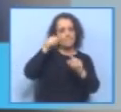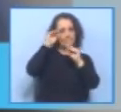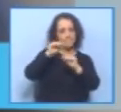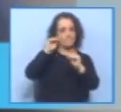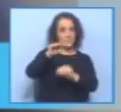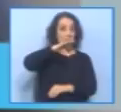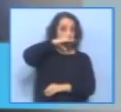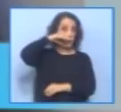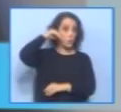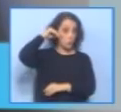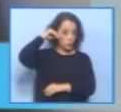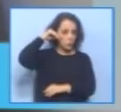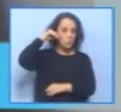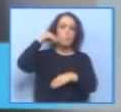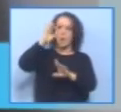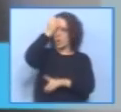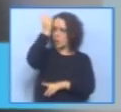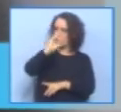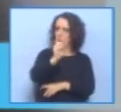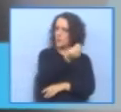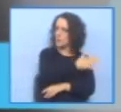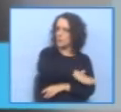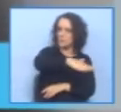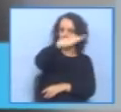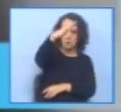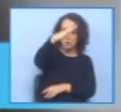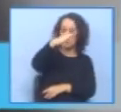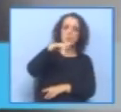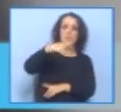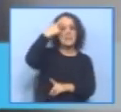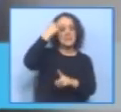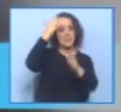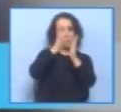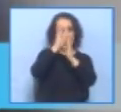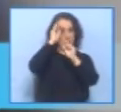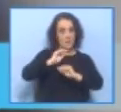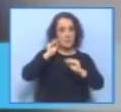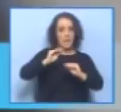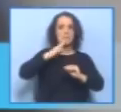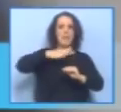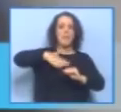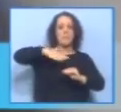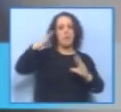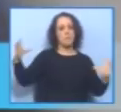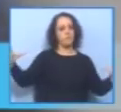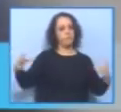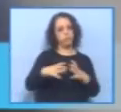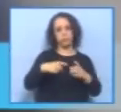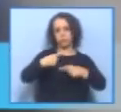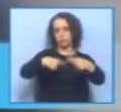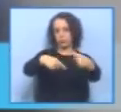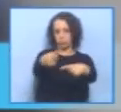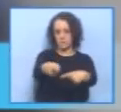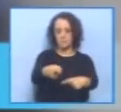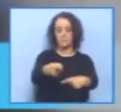eu descobri que esta catequese familiar era a proposta mais